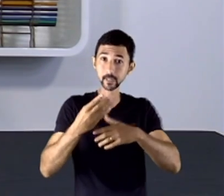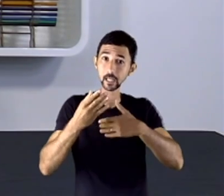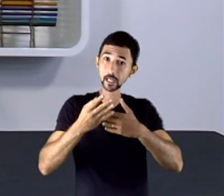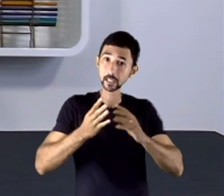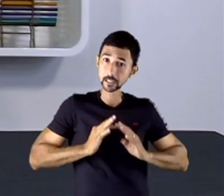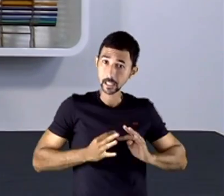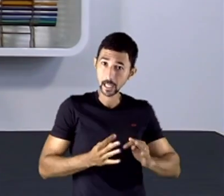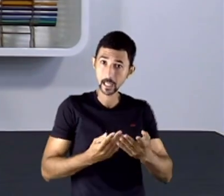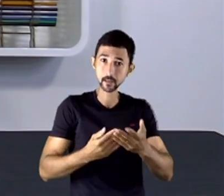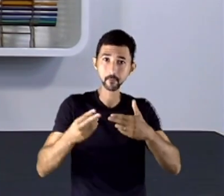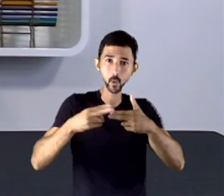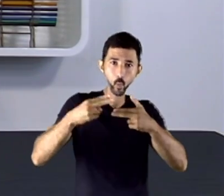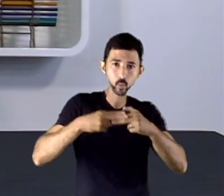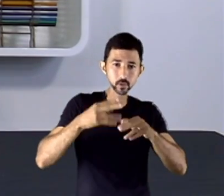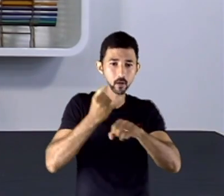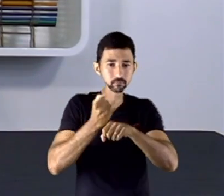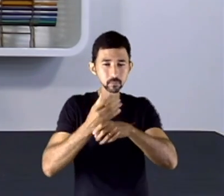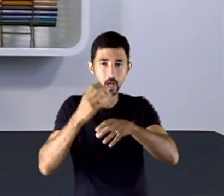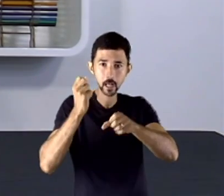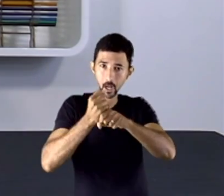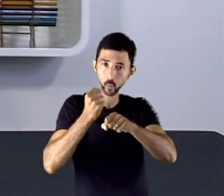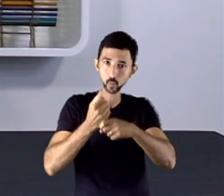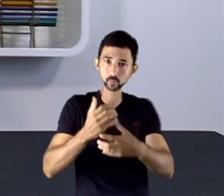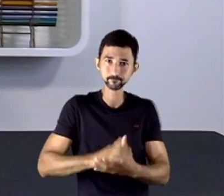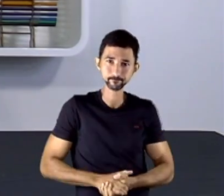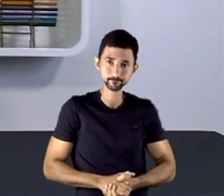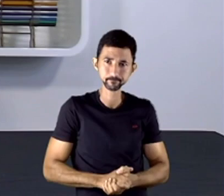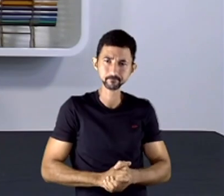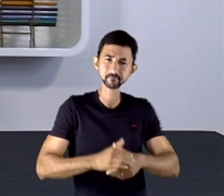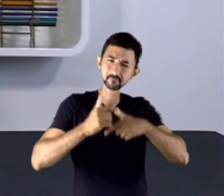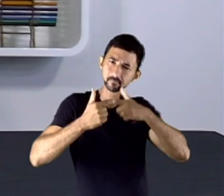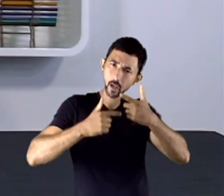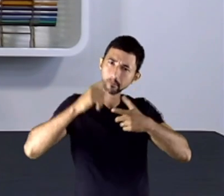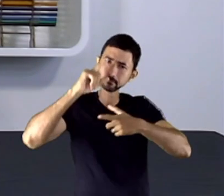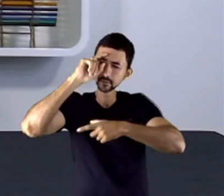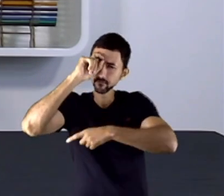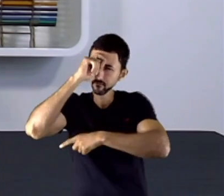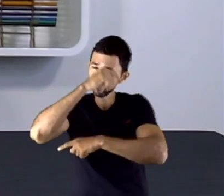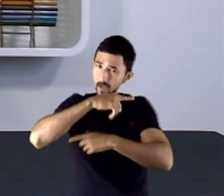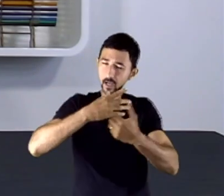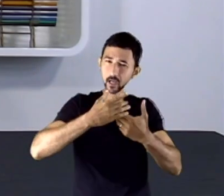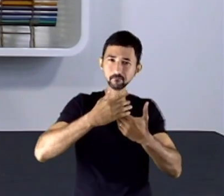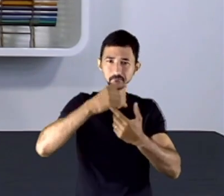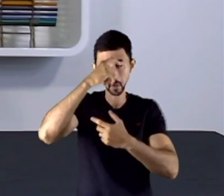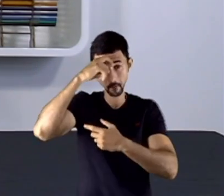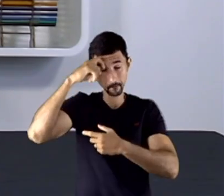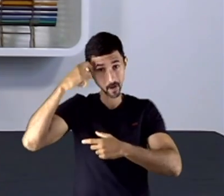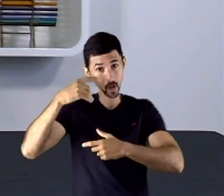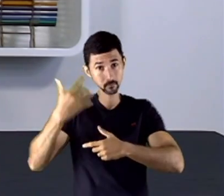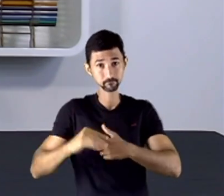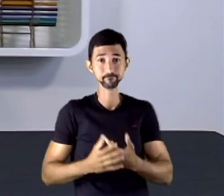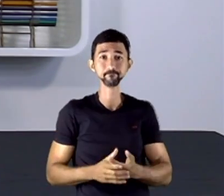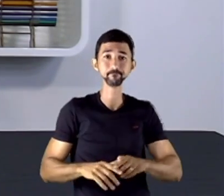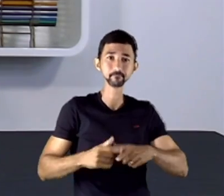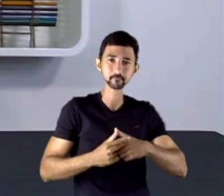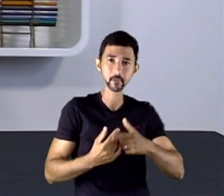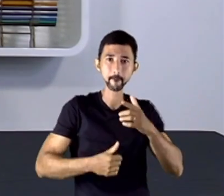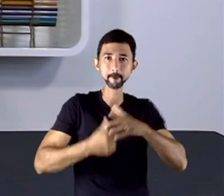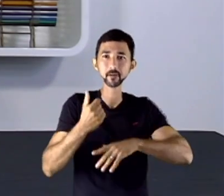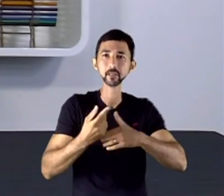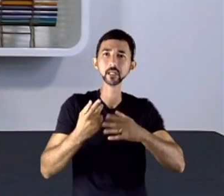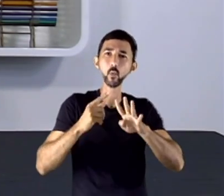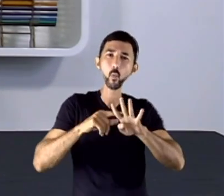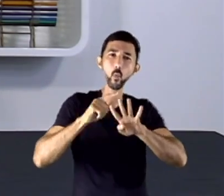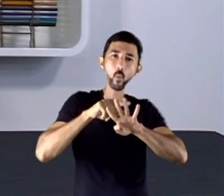né, para descobrir se um número é ou não. Um pouco trabalhosa, né? A primeira principalmente, um pouquinho